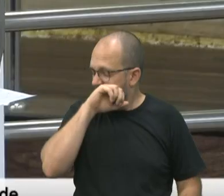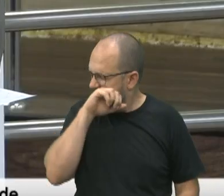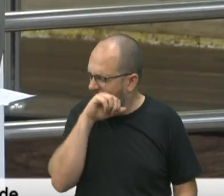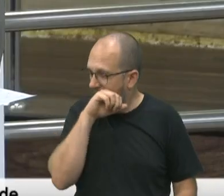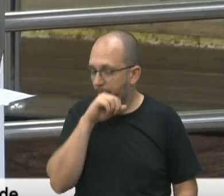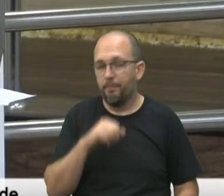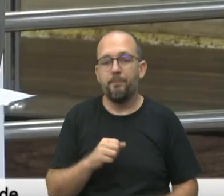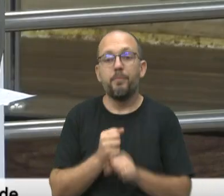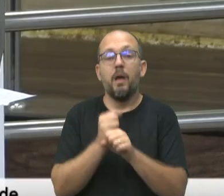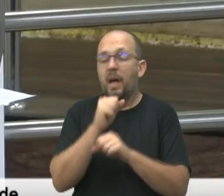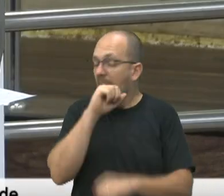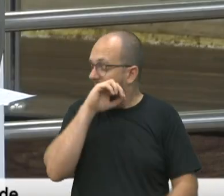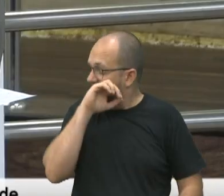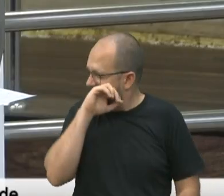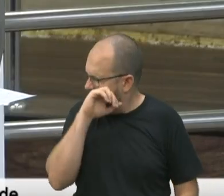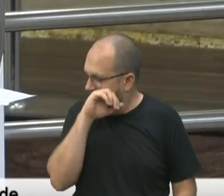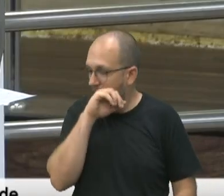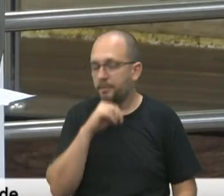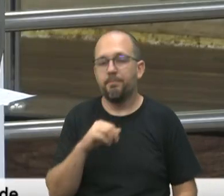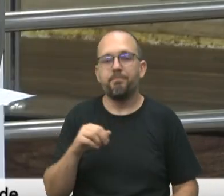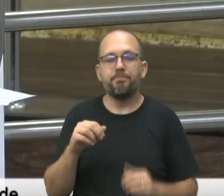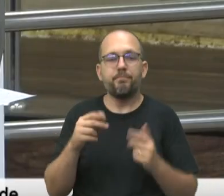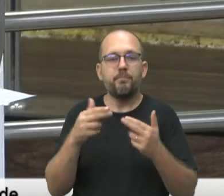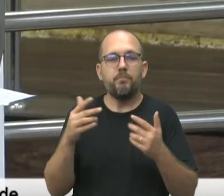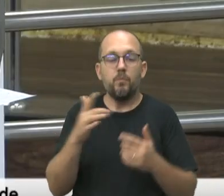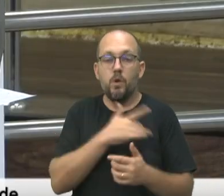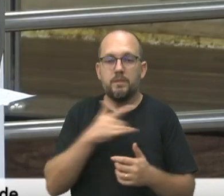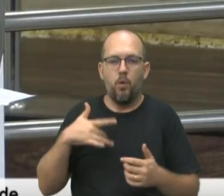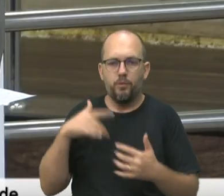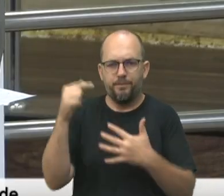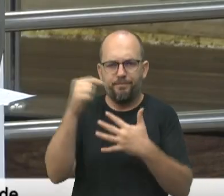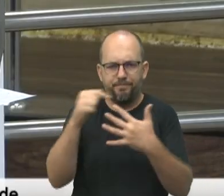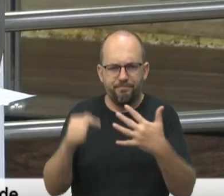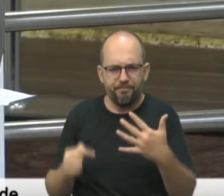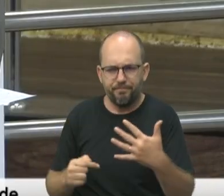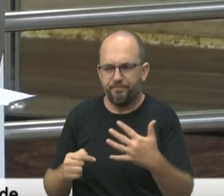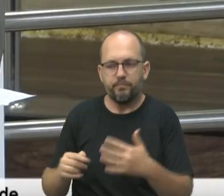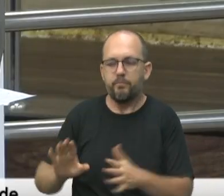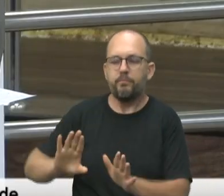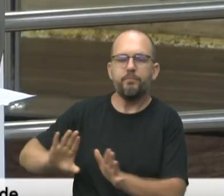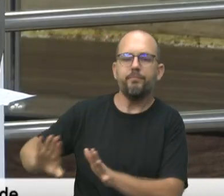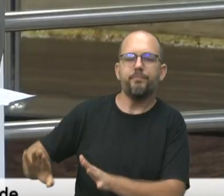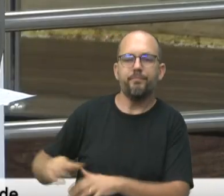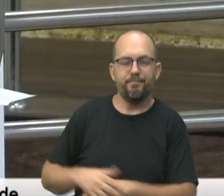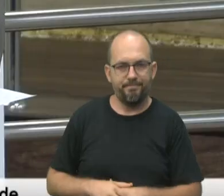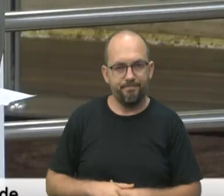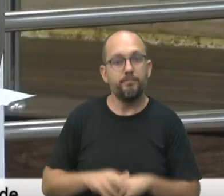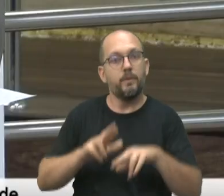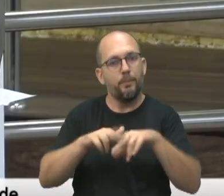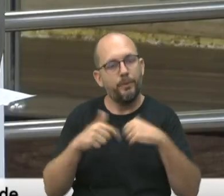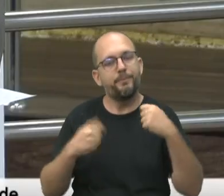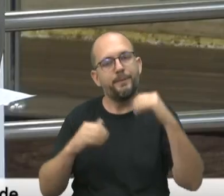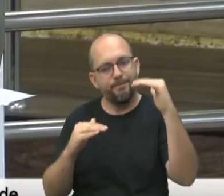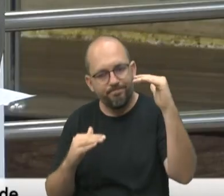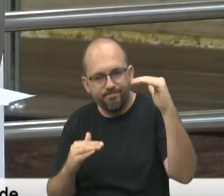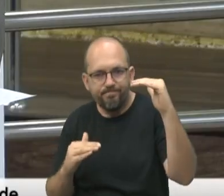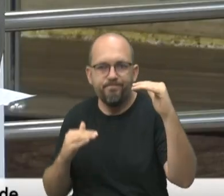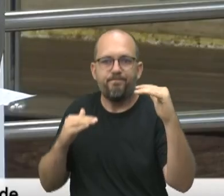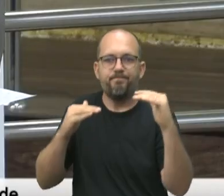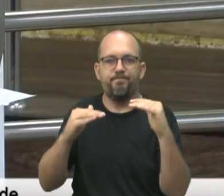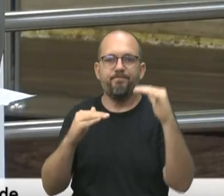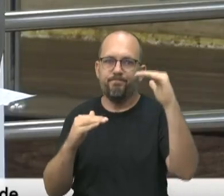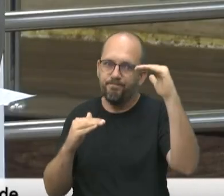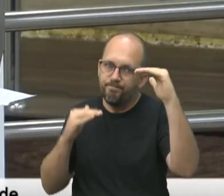uma política de saúde decente. E por isso nós precisamos ter políticas compensatórias, que compensem essa